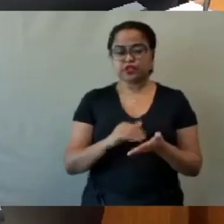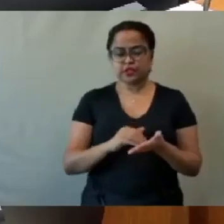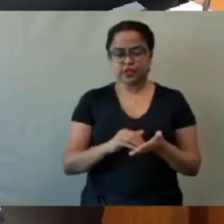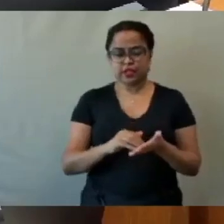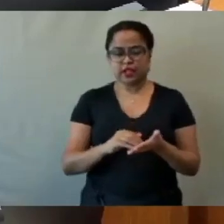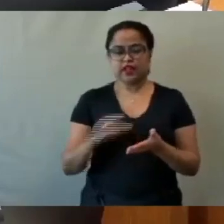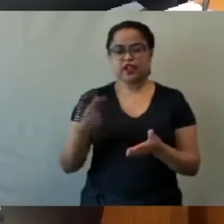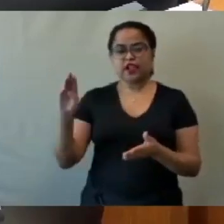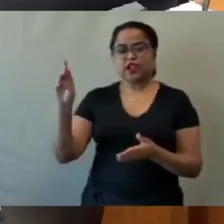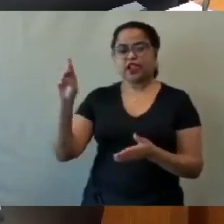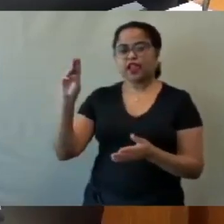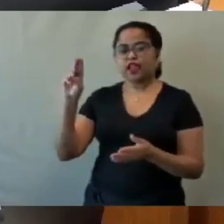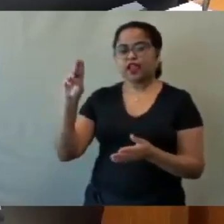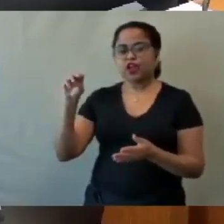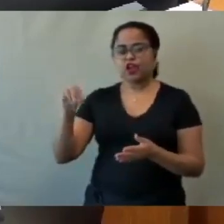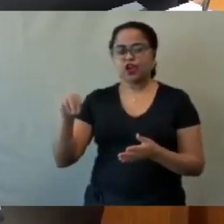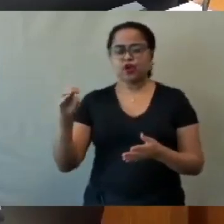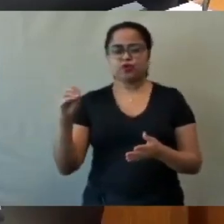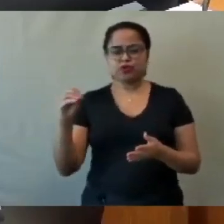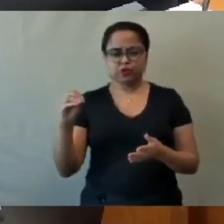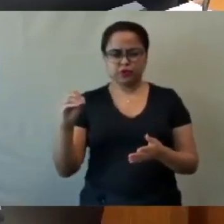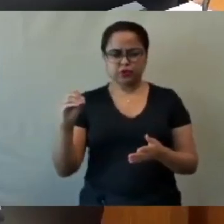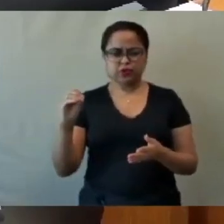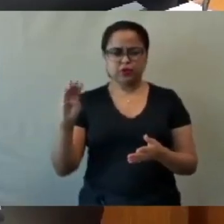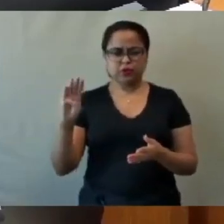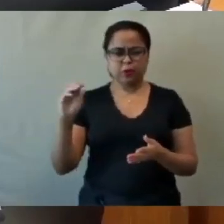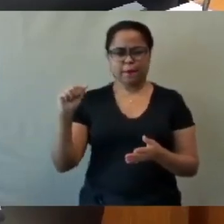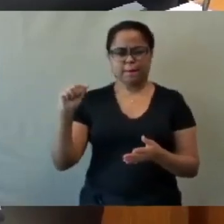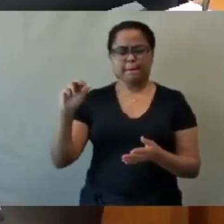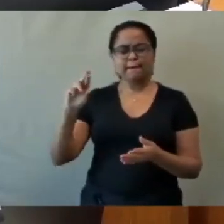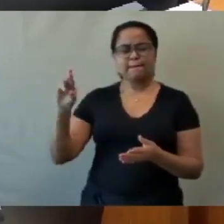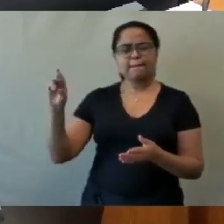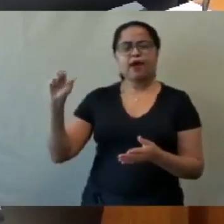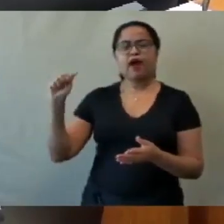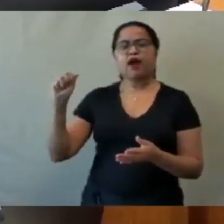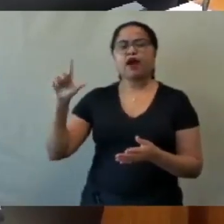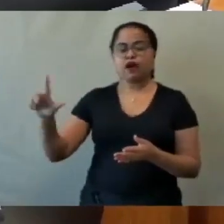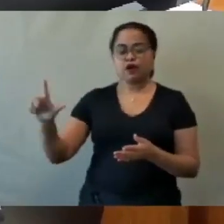Está certo. Então, vamos mudar. Pode mudar aqui?